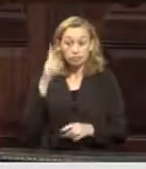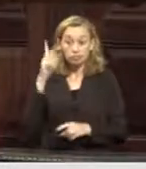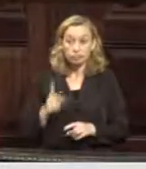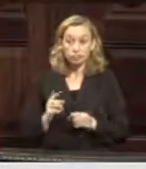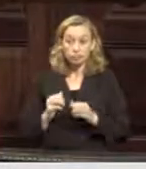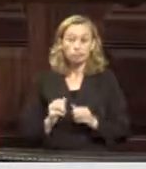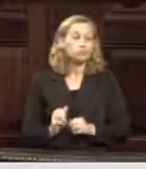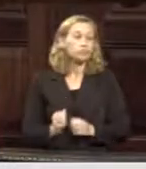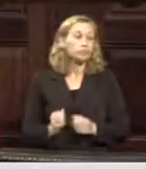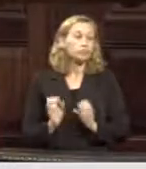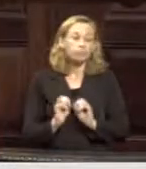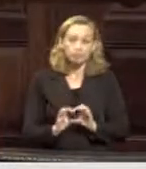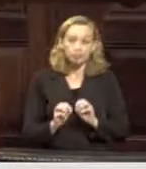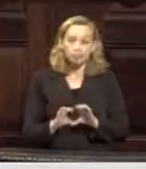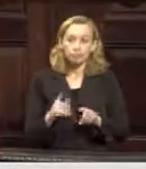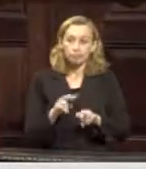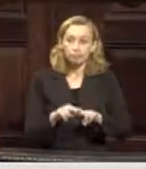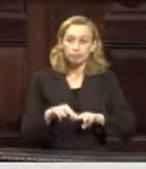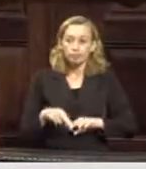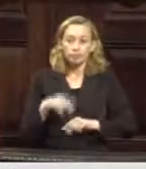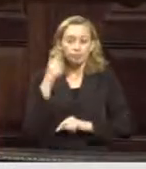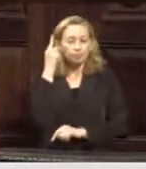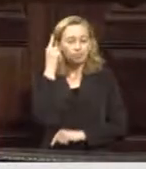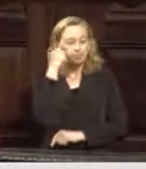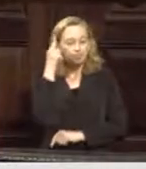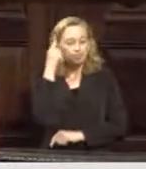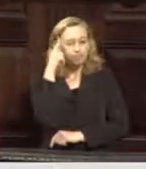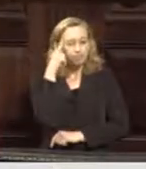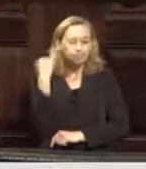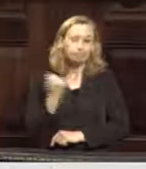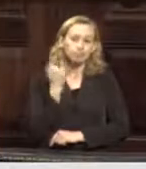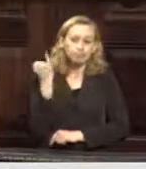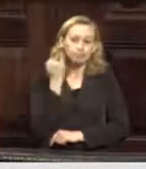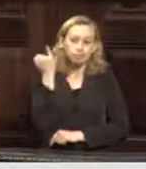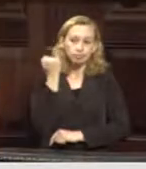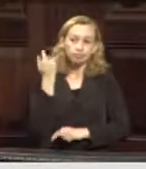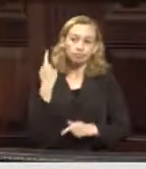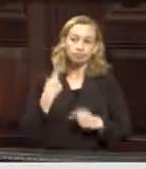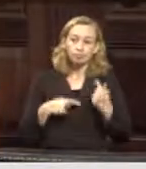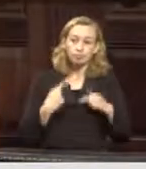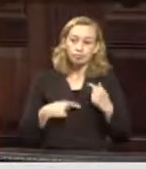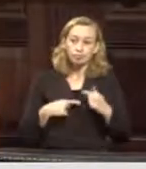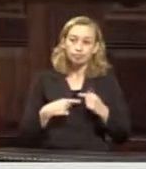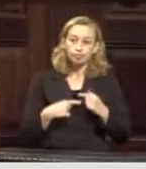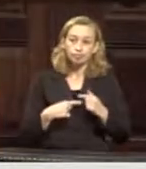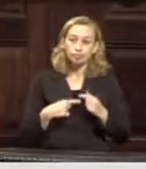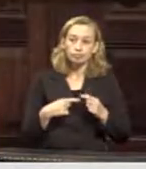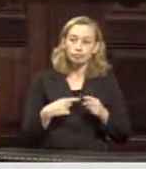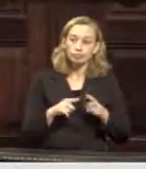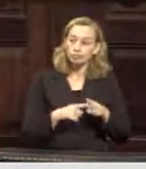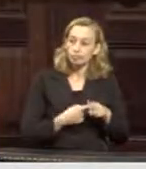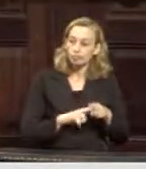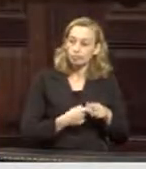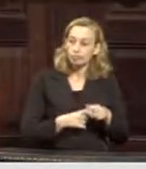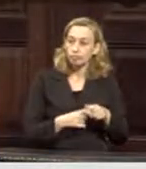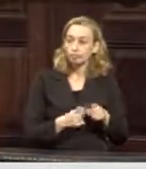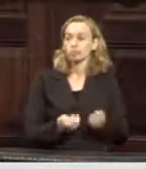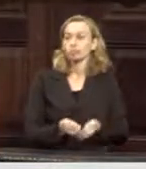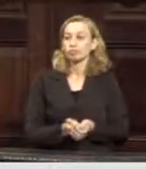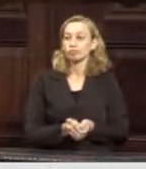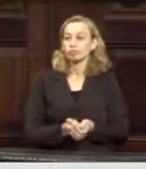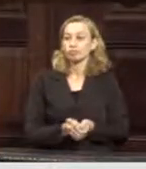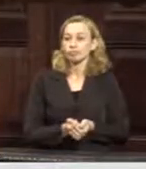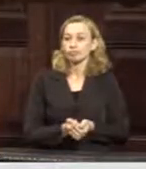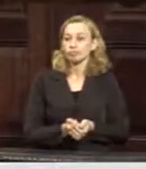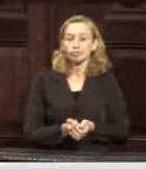isso, importante pensar a políticas e iniciativas que regularizem, do ponto de vista da titularidade